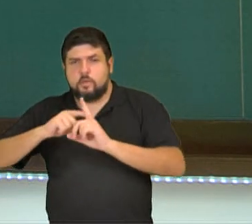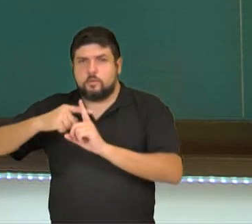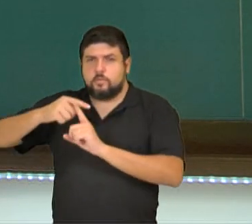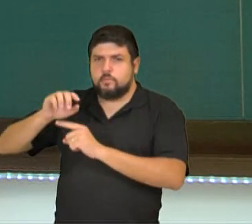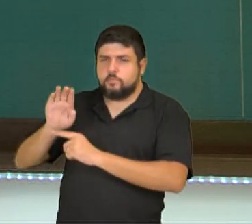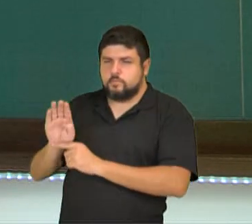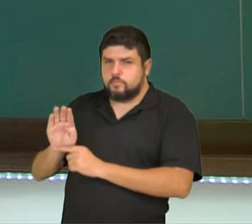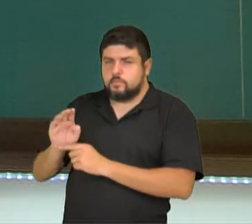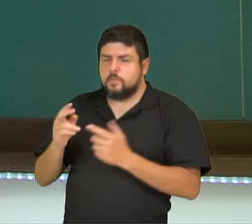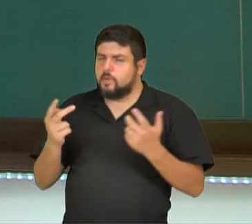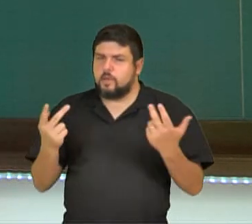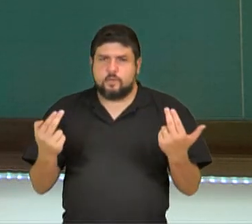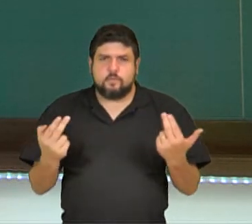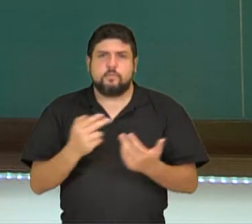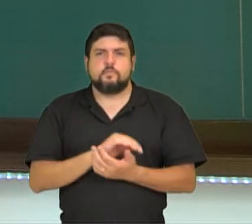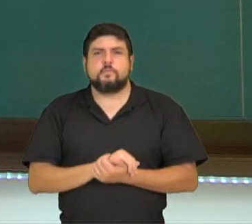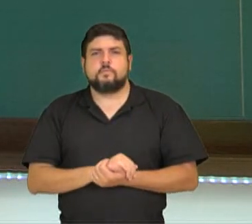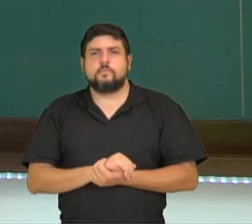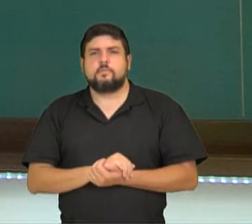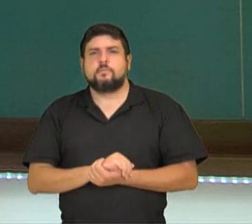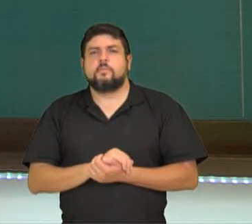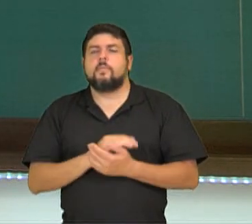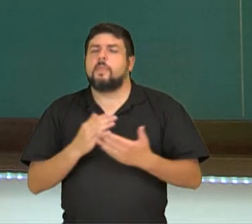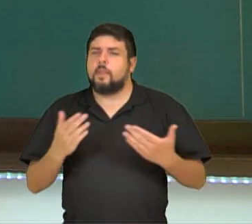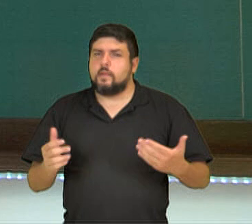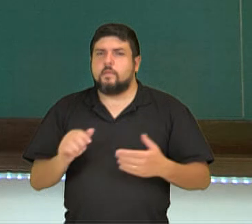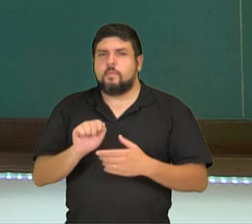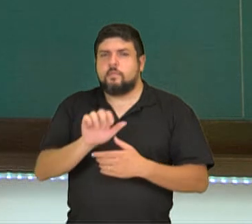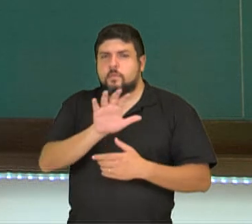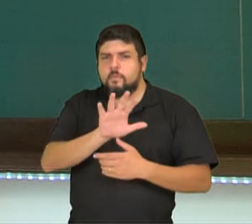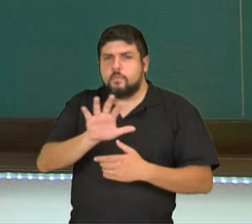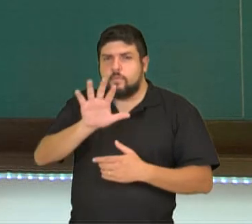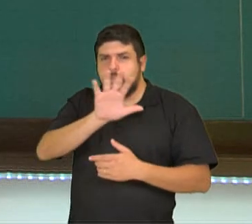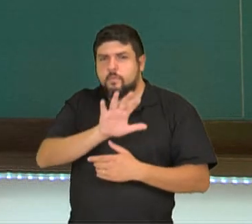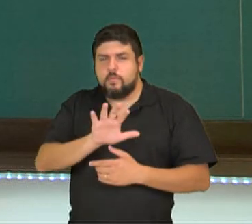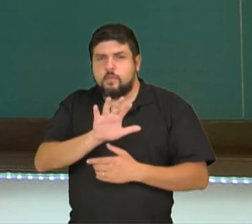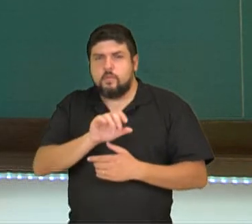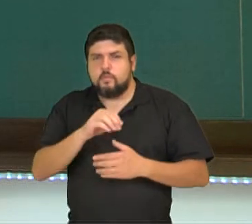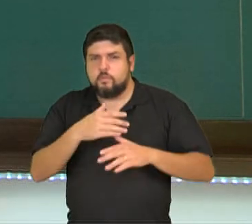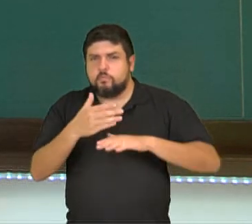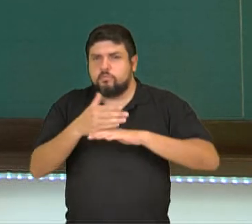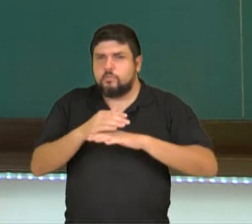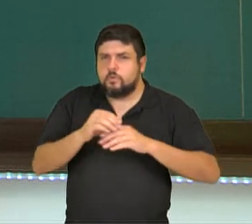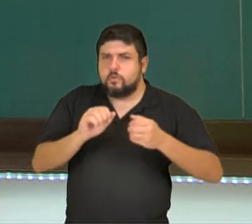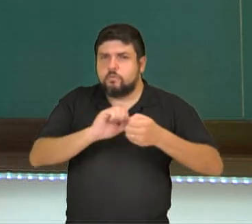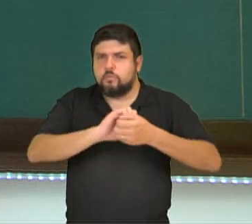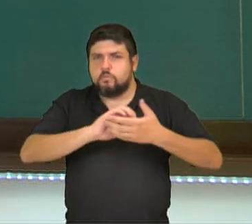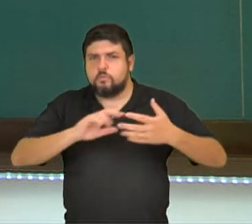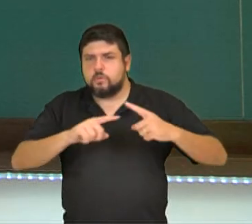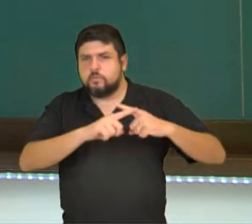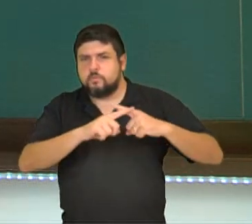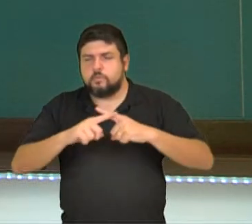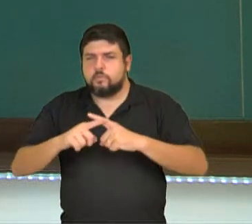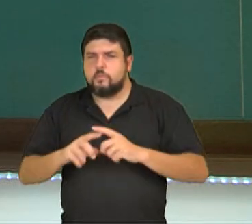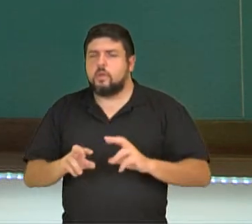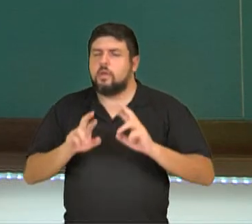igual, ok? Então, nós trabalhamos bastante com a parte geométrica hoje da fatoração, ok? Espero que